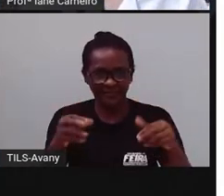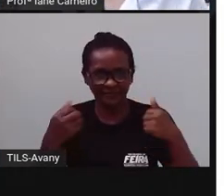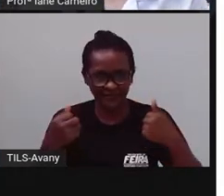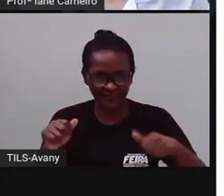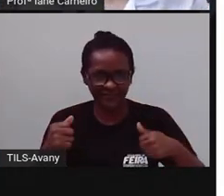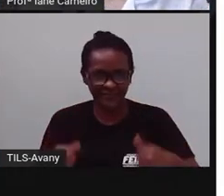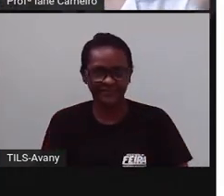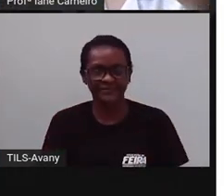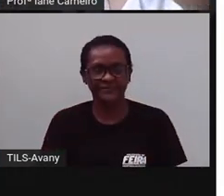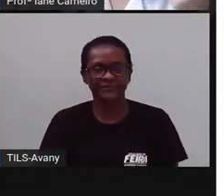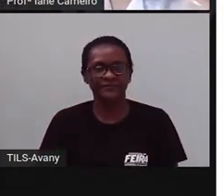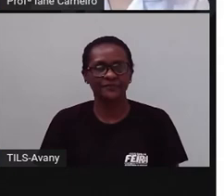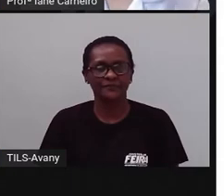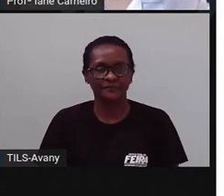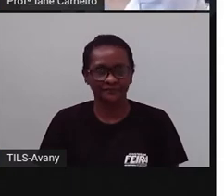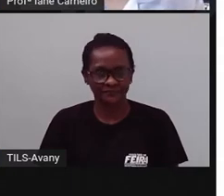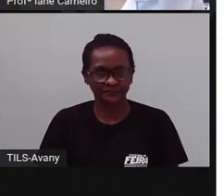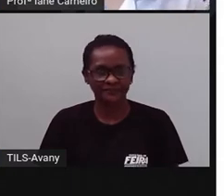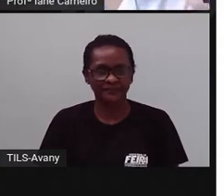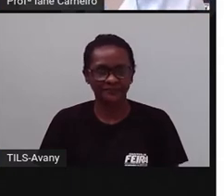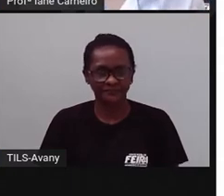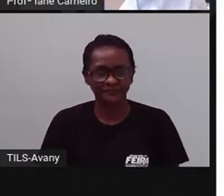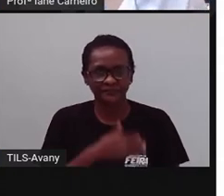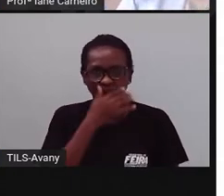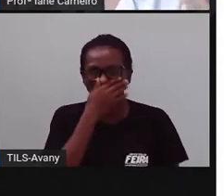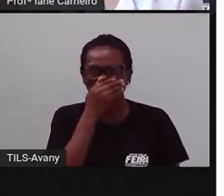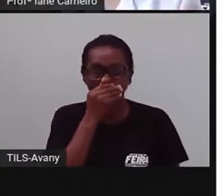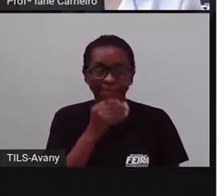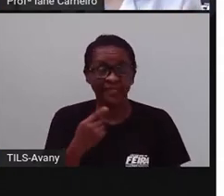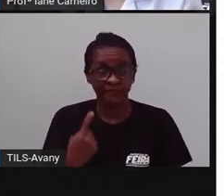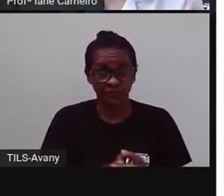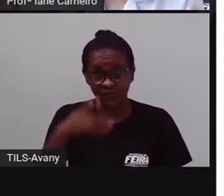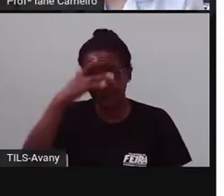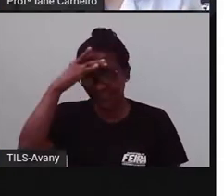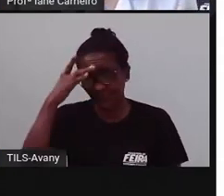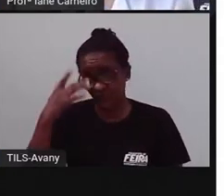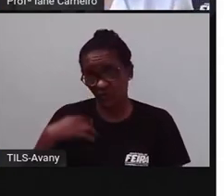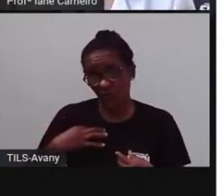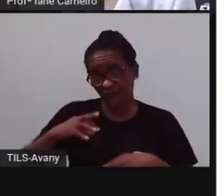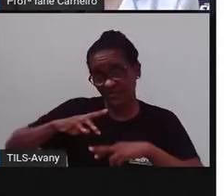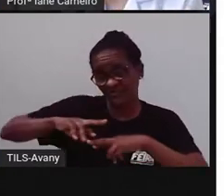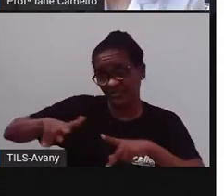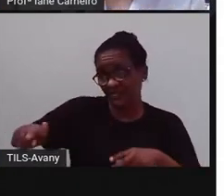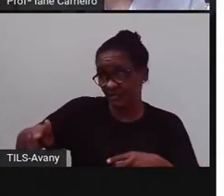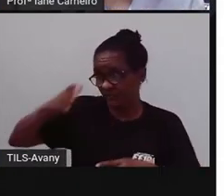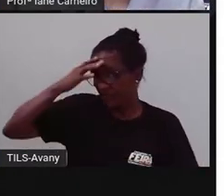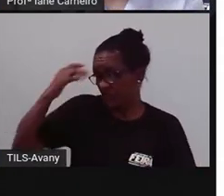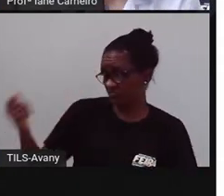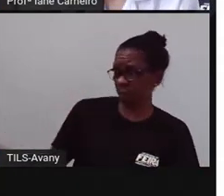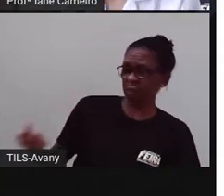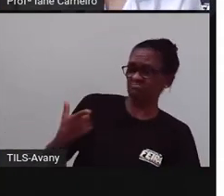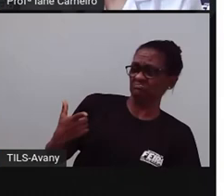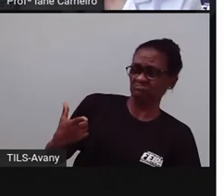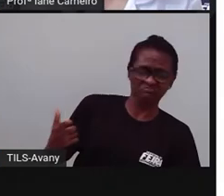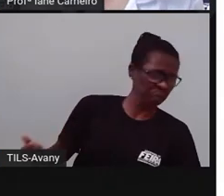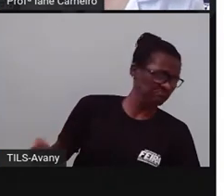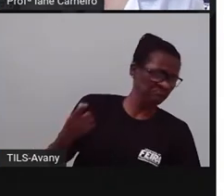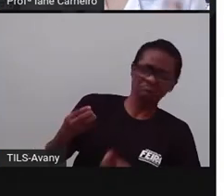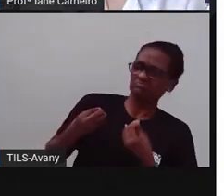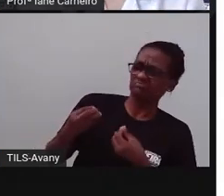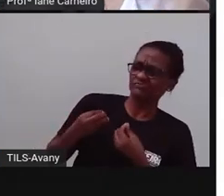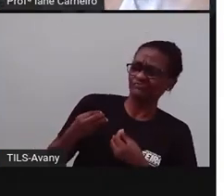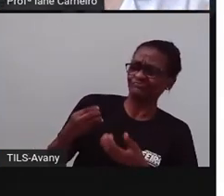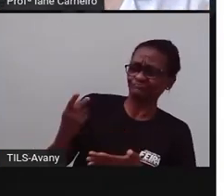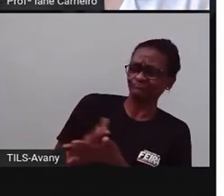festa havaiana Aí cabe vocês fica legal convidado ir de biquíni né para praia para festa